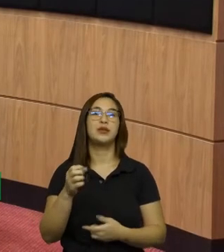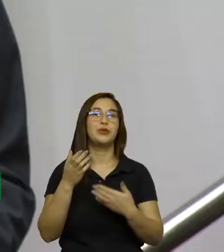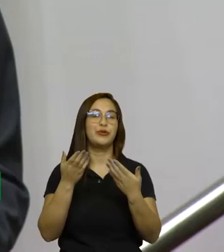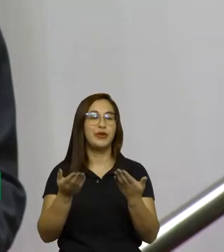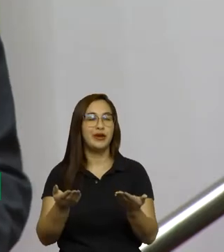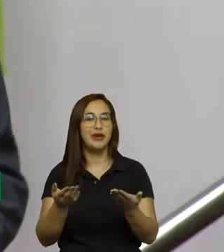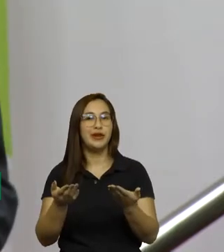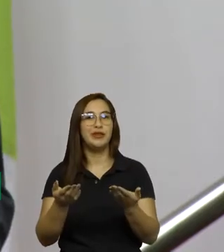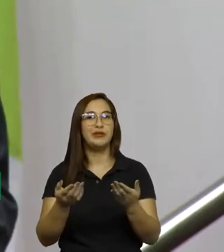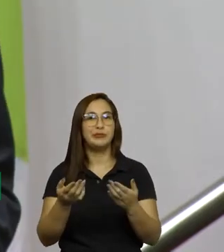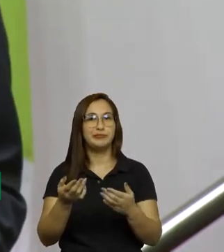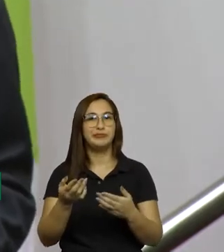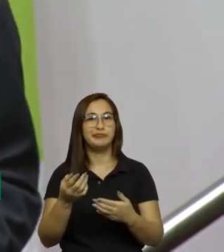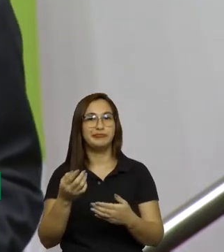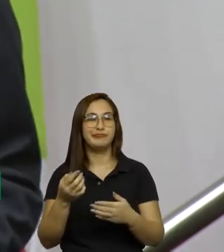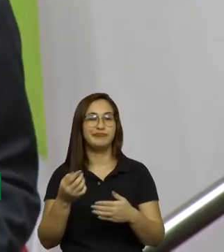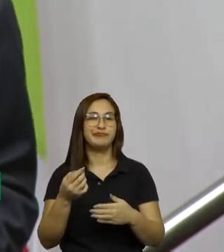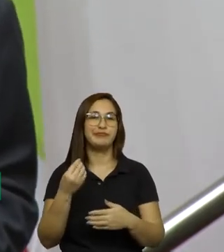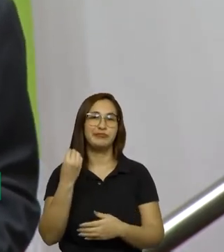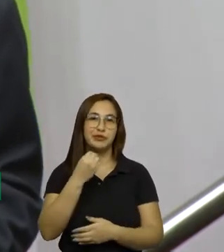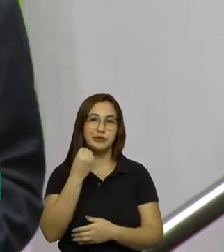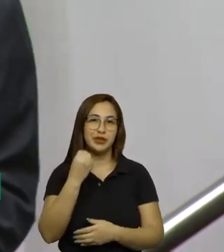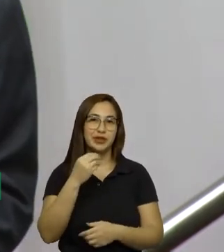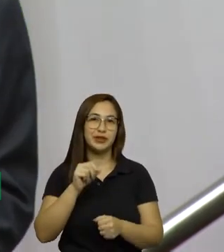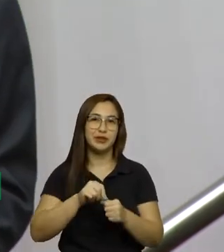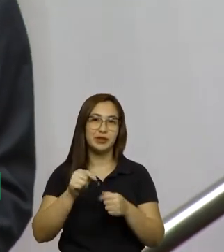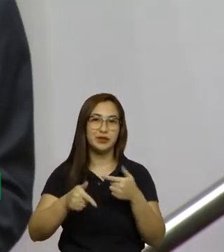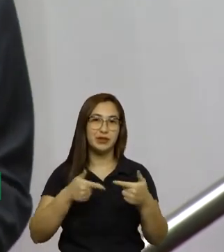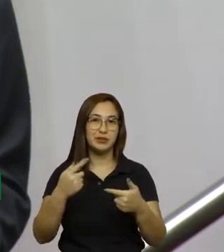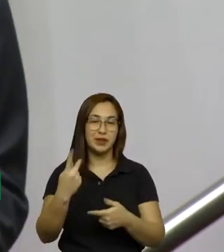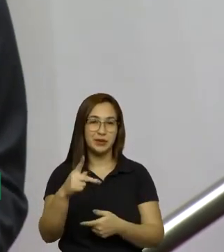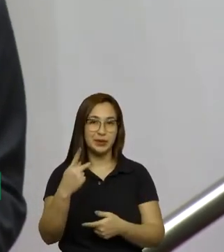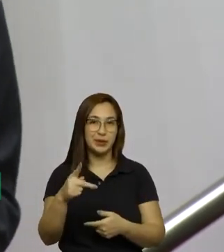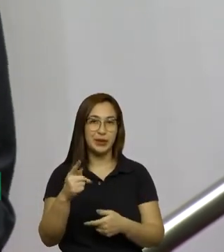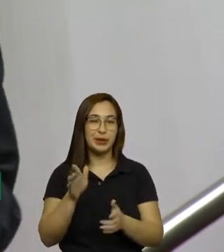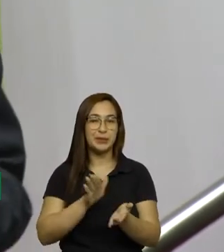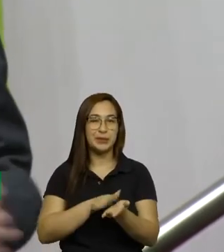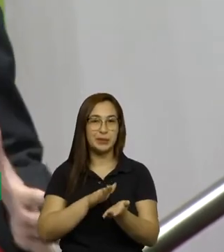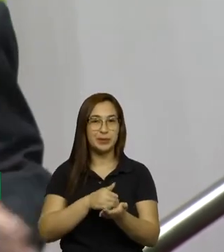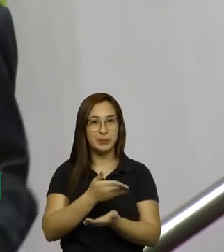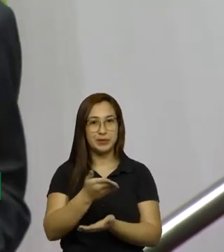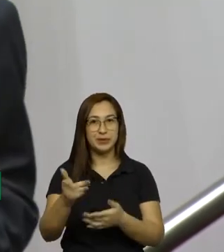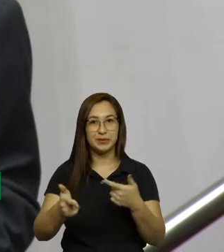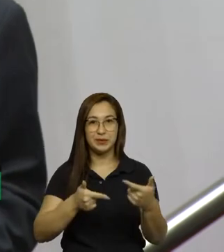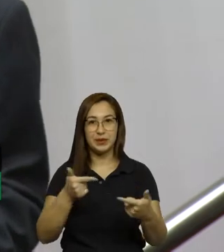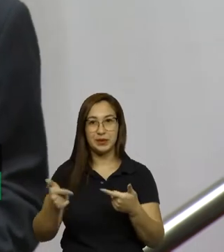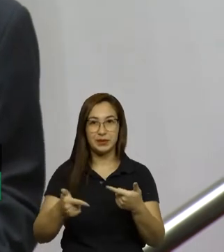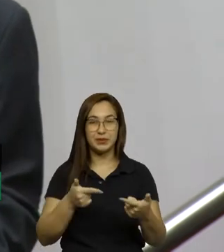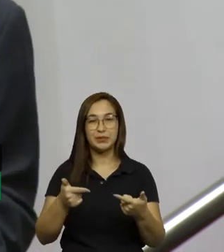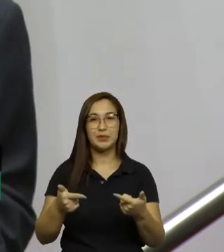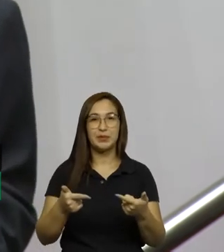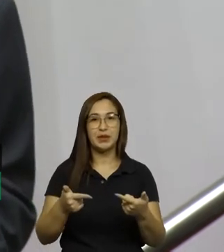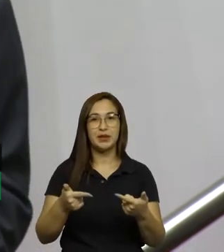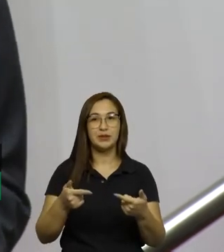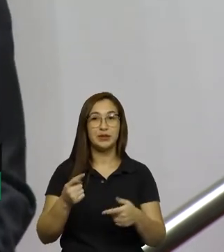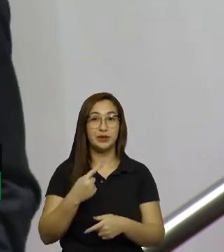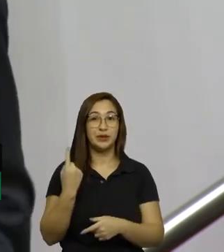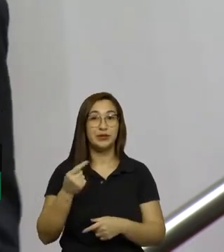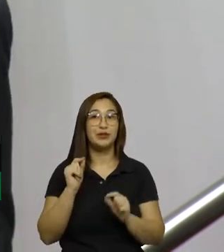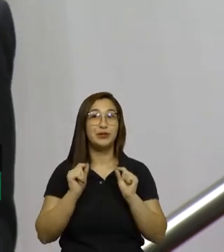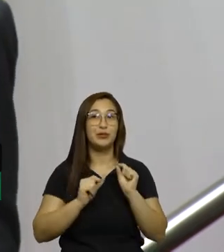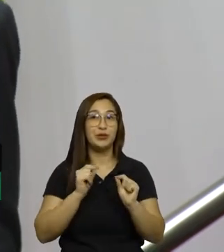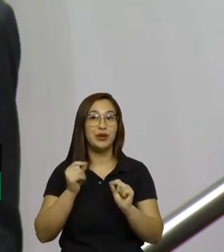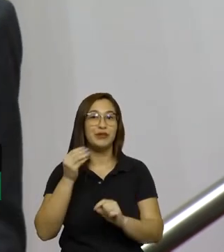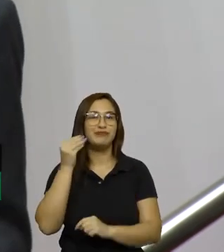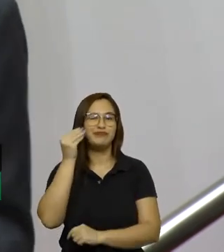forma muito proveitosa. Parabéns pela sua atuação nesses dias, tem nos trazido belas experiências aqui.